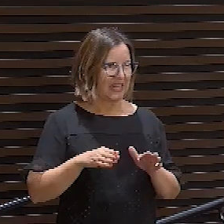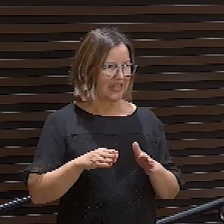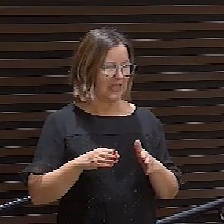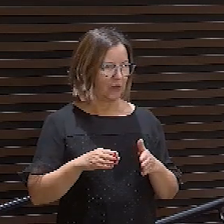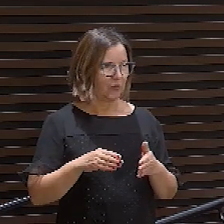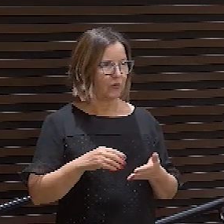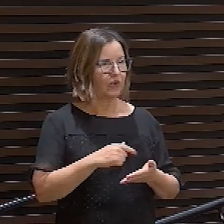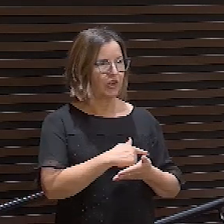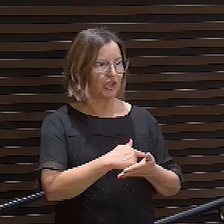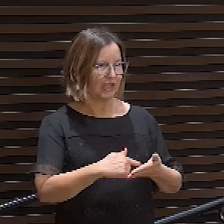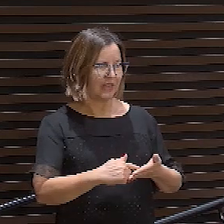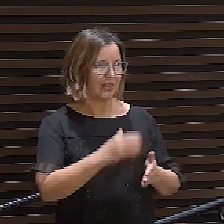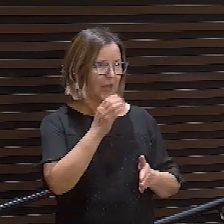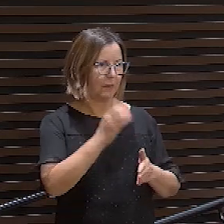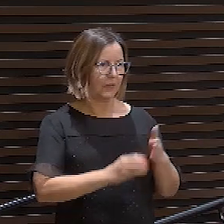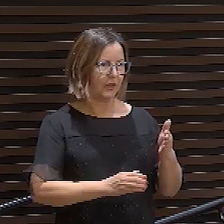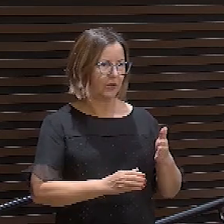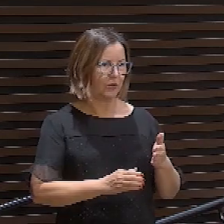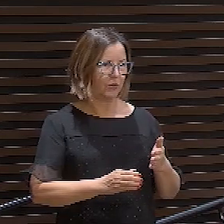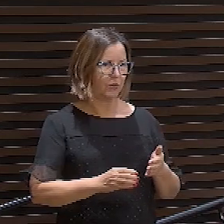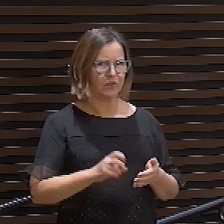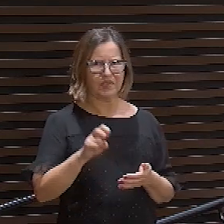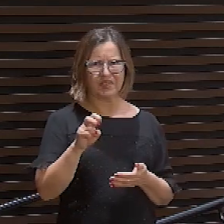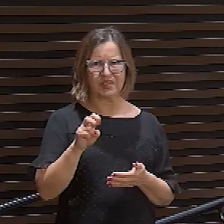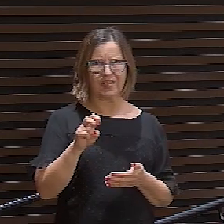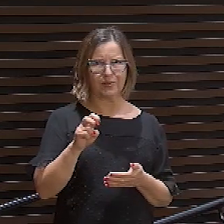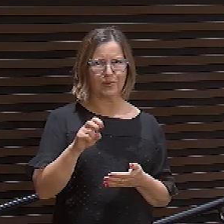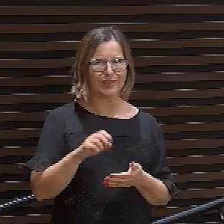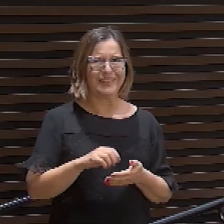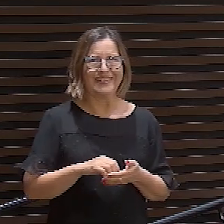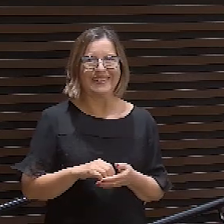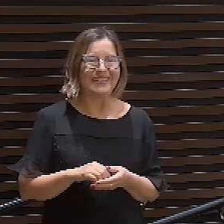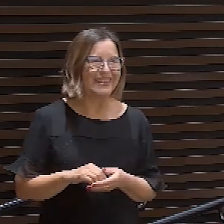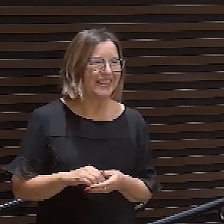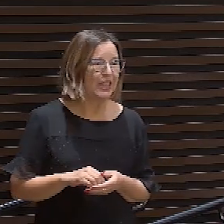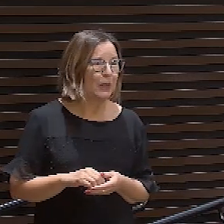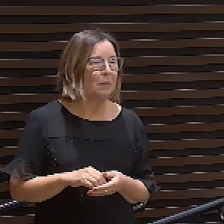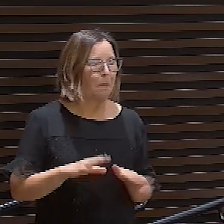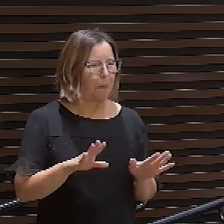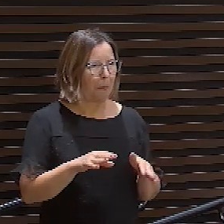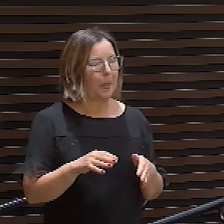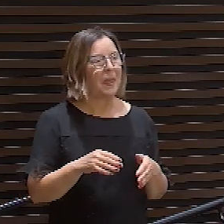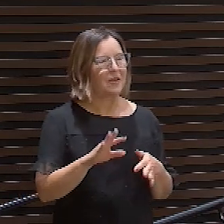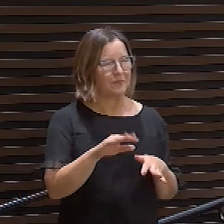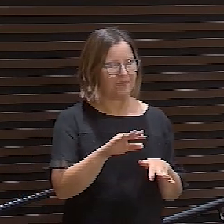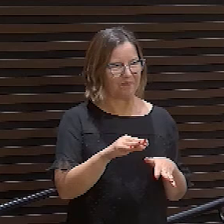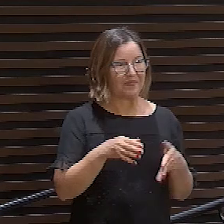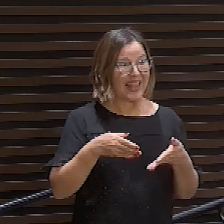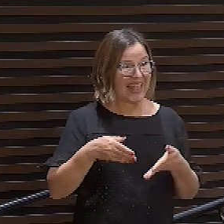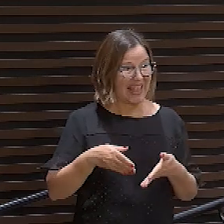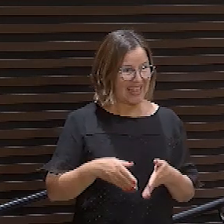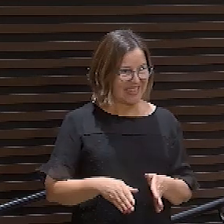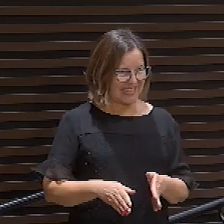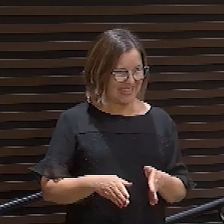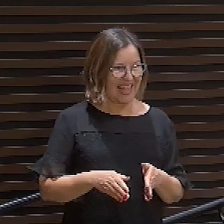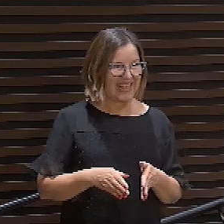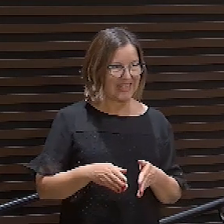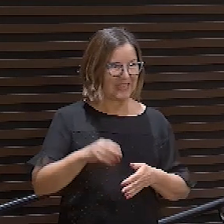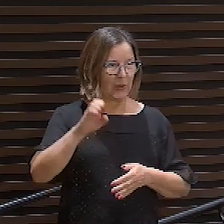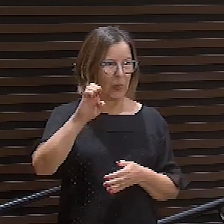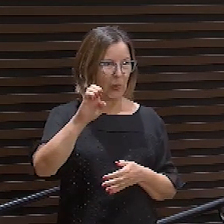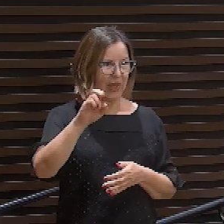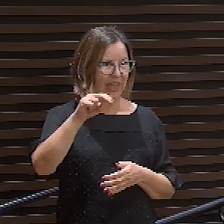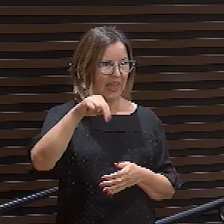Enos é o filho do Sete, que é o substituto de Abel.